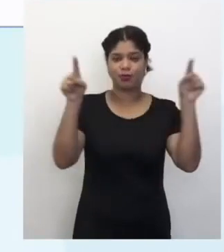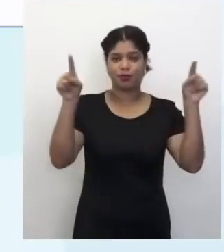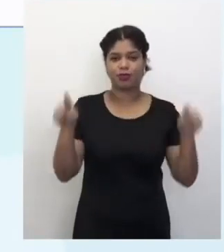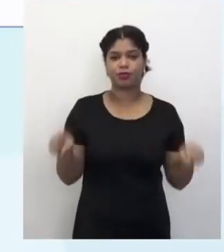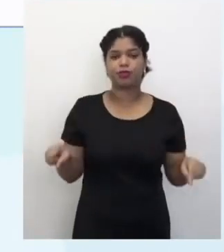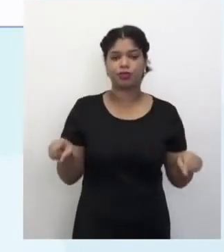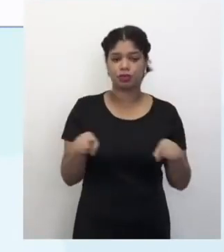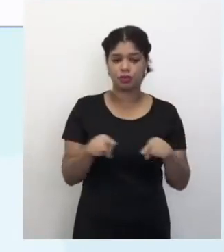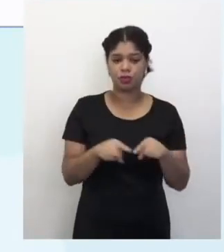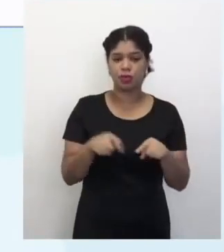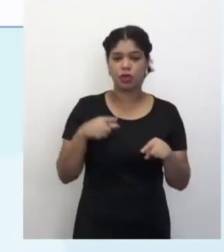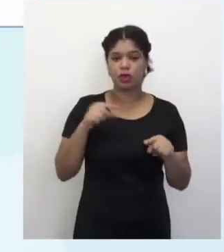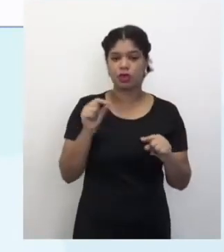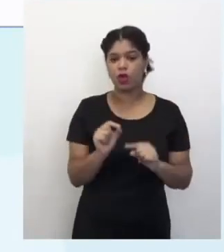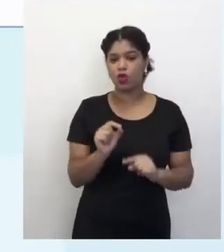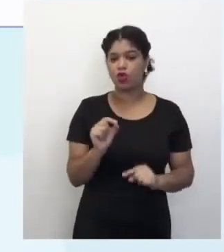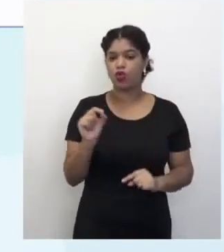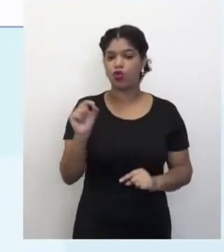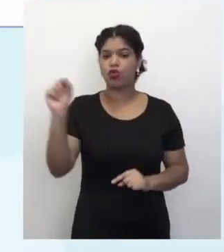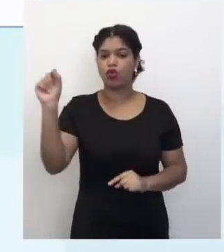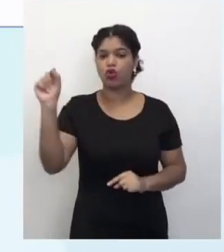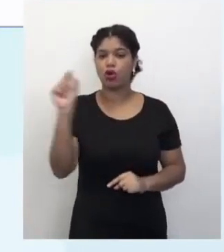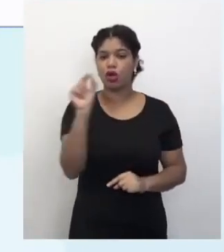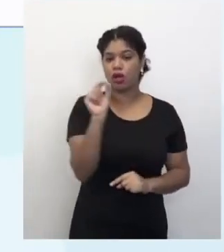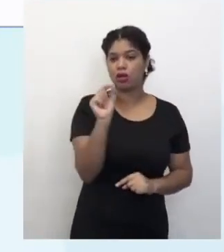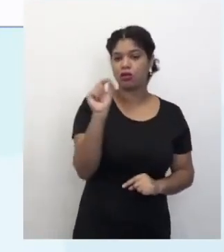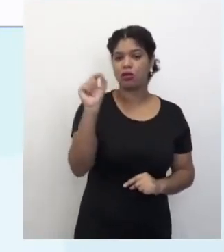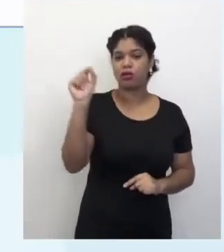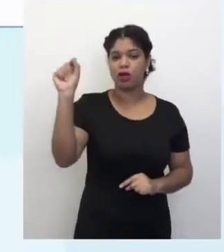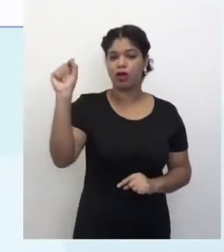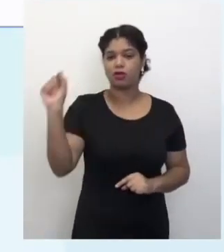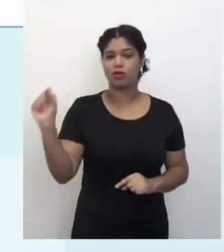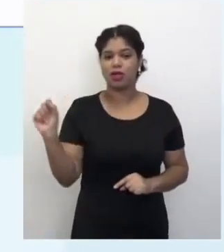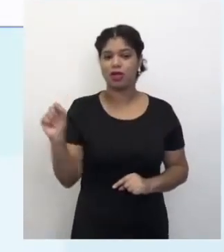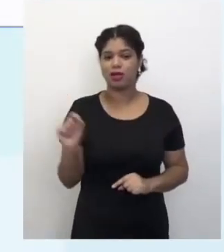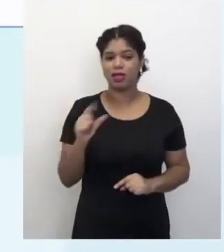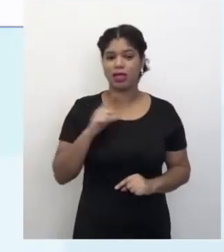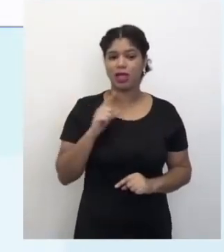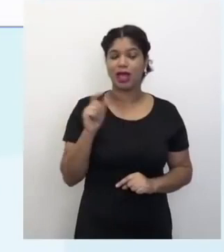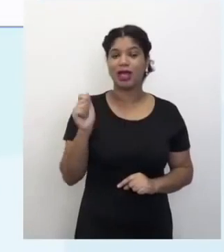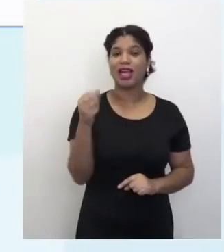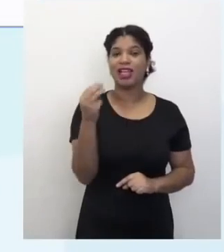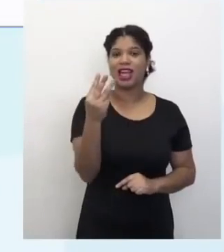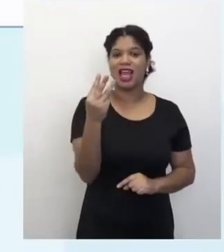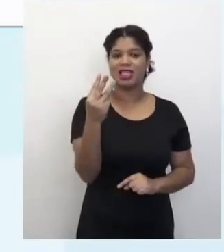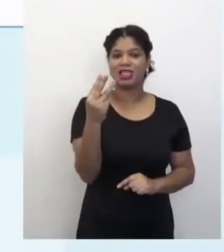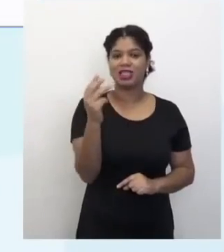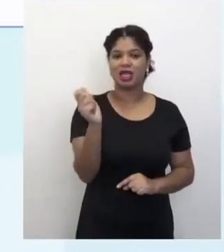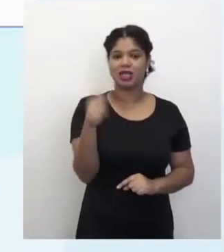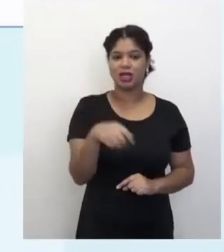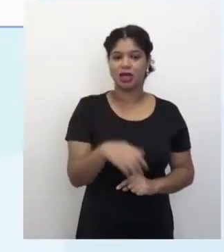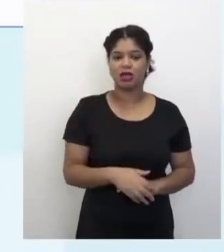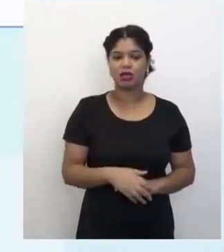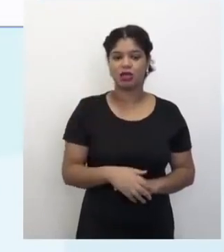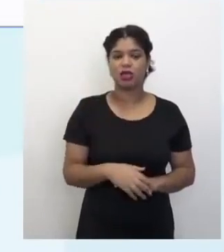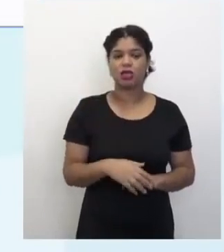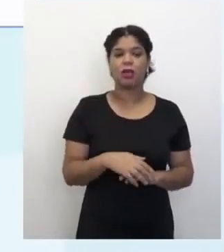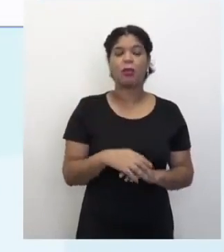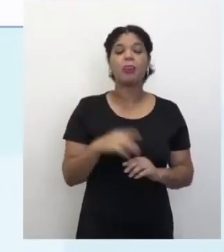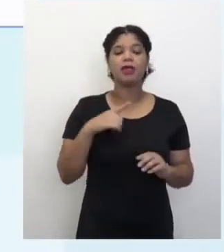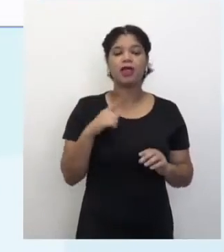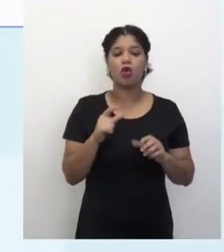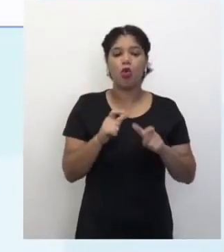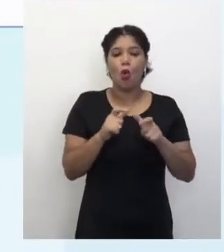é a aresta do volume, né? É como se a gente tivesse 3 dimensões, ó. Se eu falar que o volume